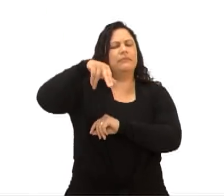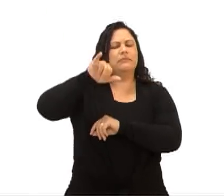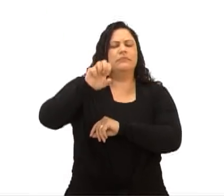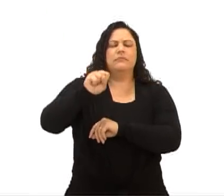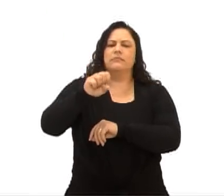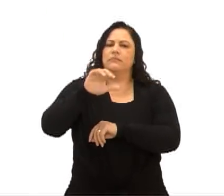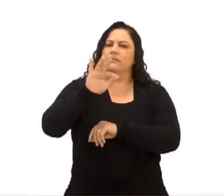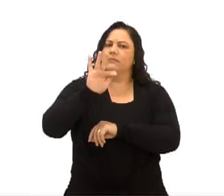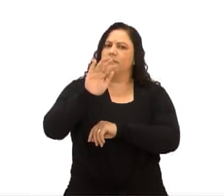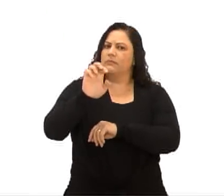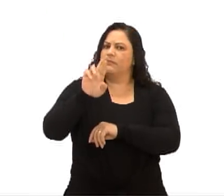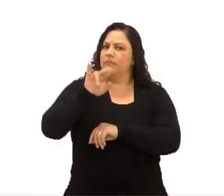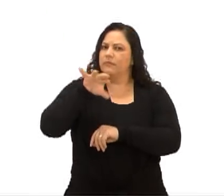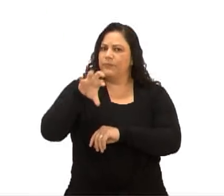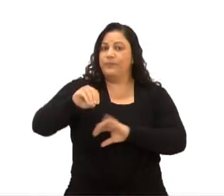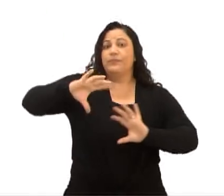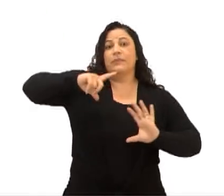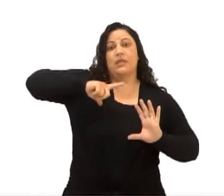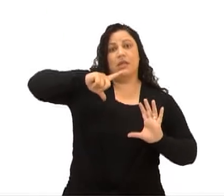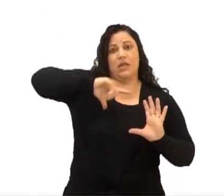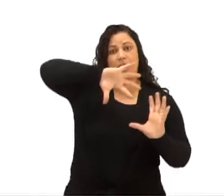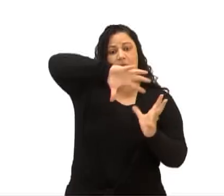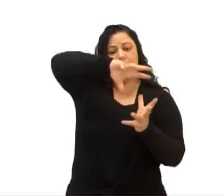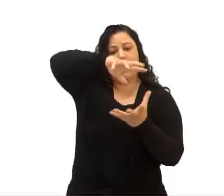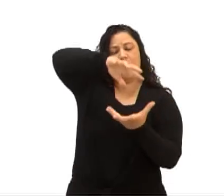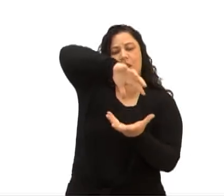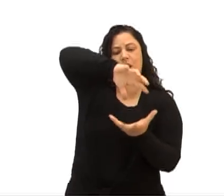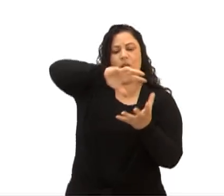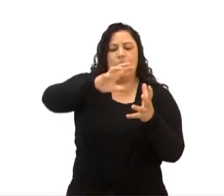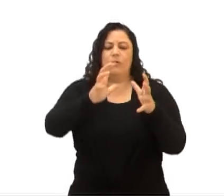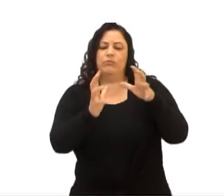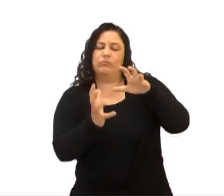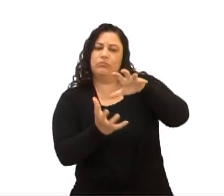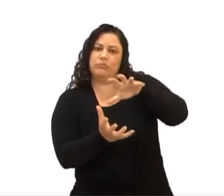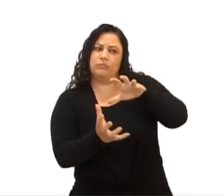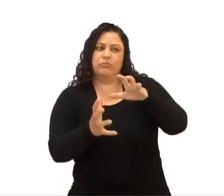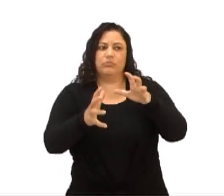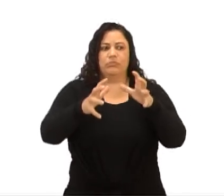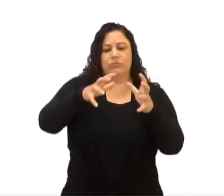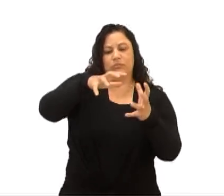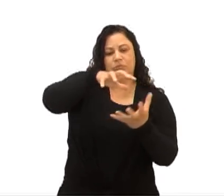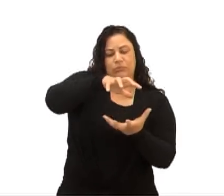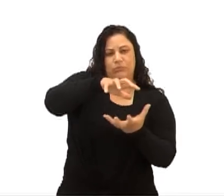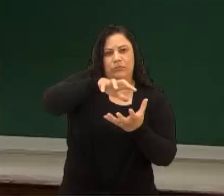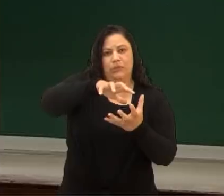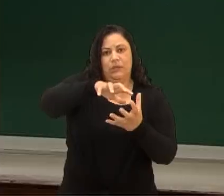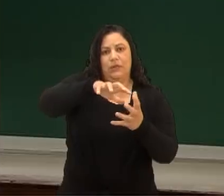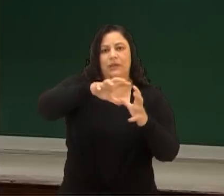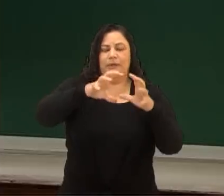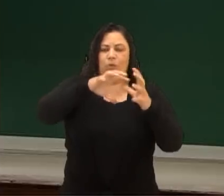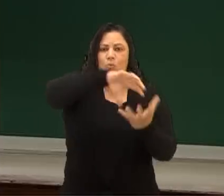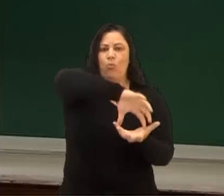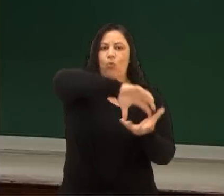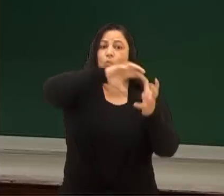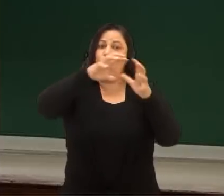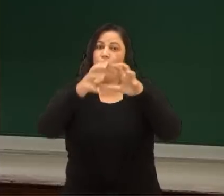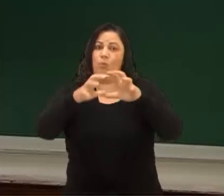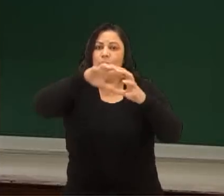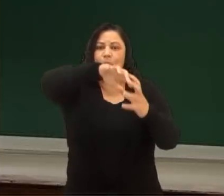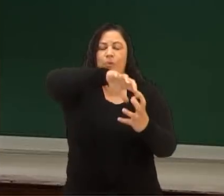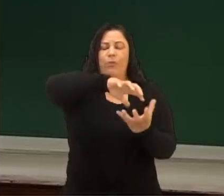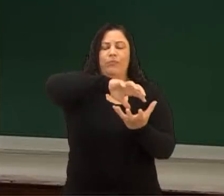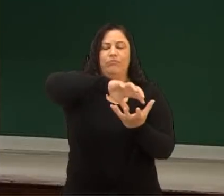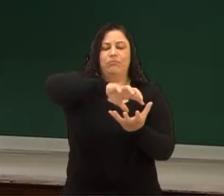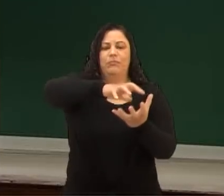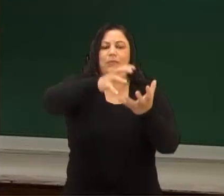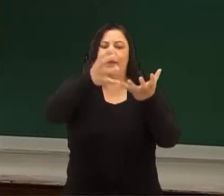gente tem o globo, né? Levemente arredondado, e quando a gente coloca ele num plano para fazer dele um mapa, a gente